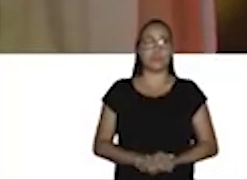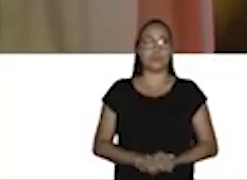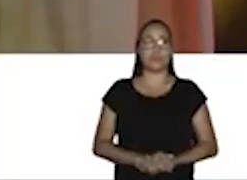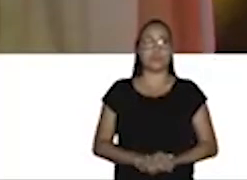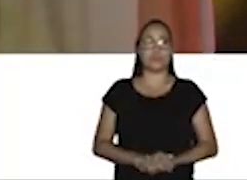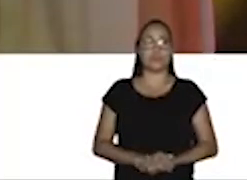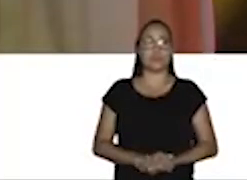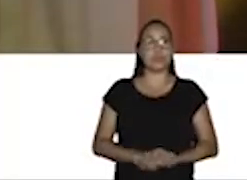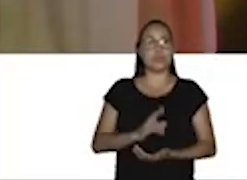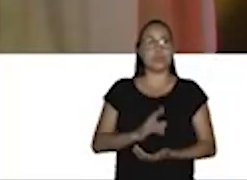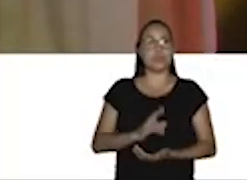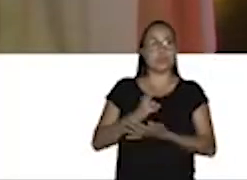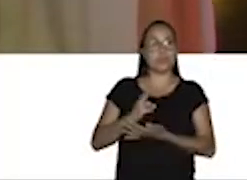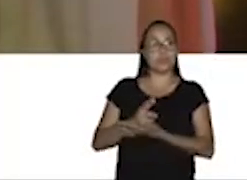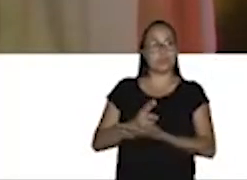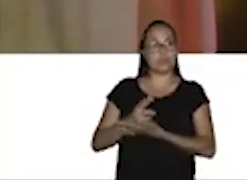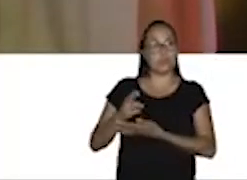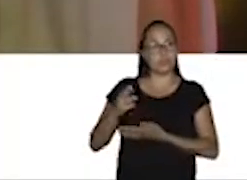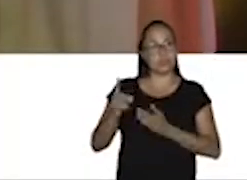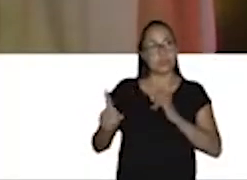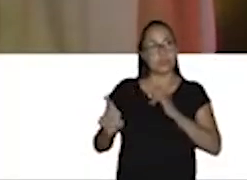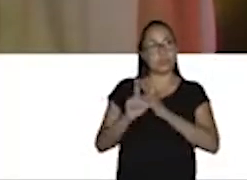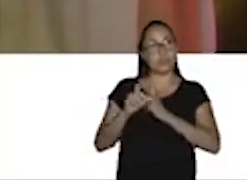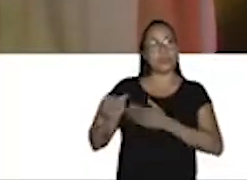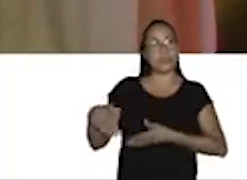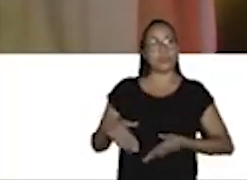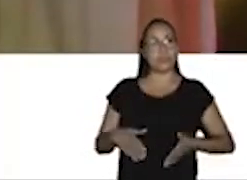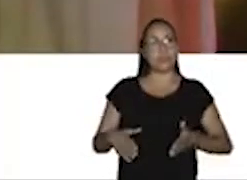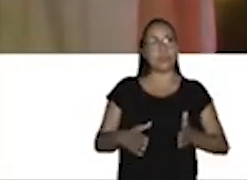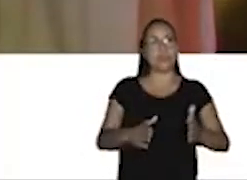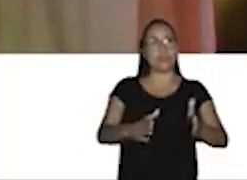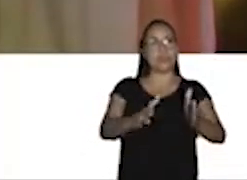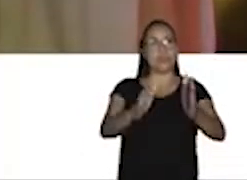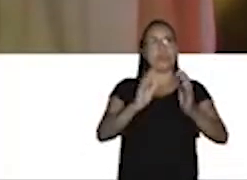segue seu rumo sem fim.